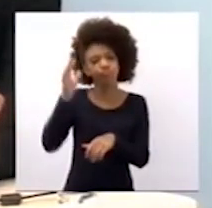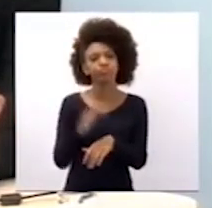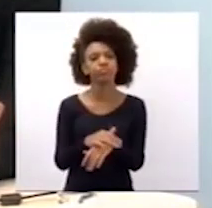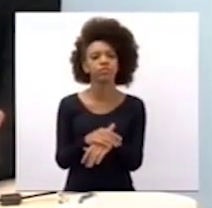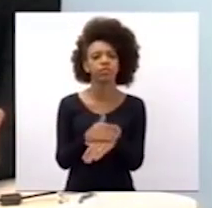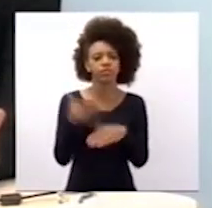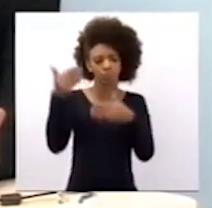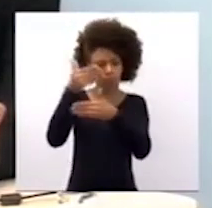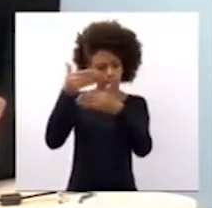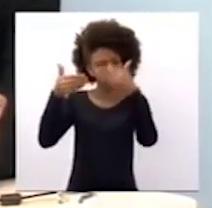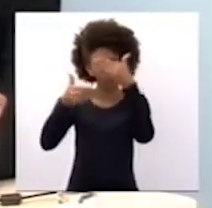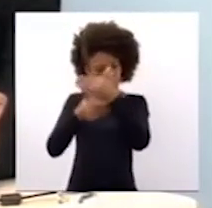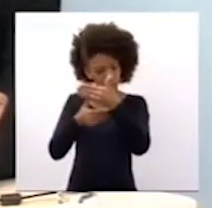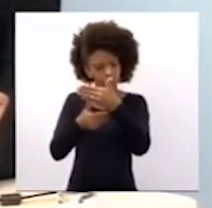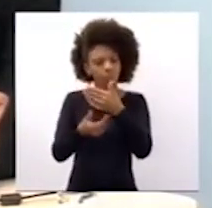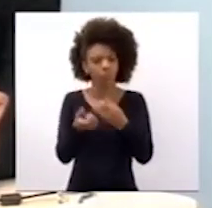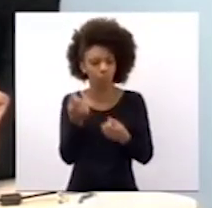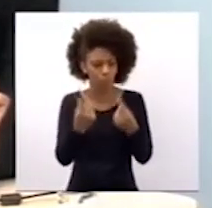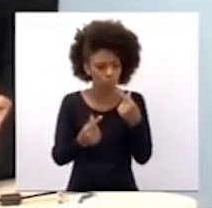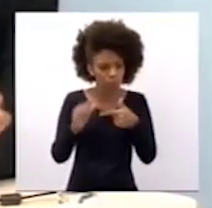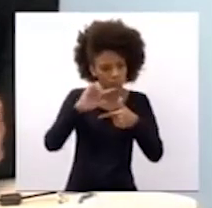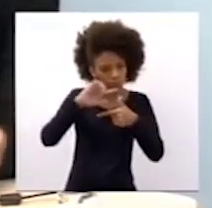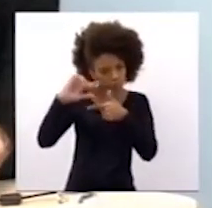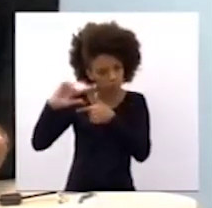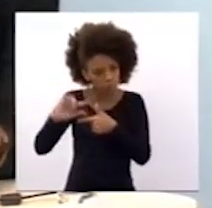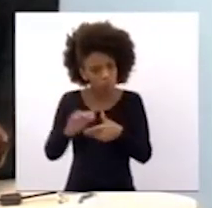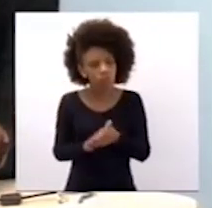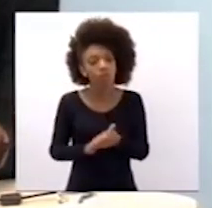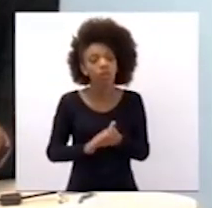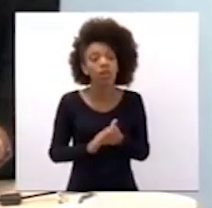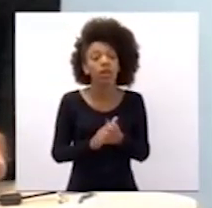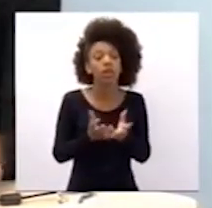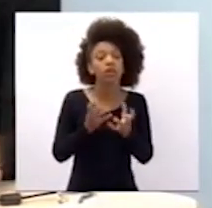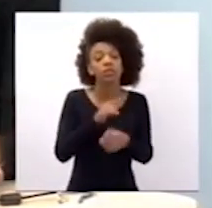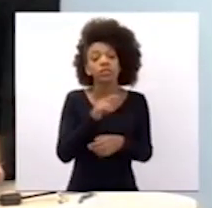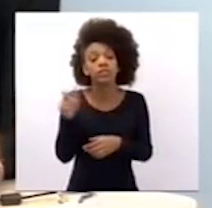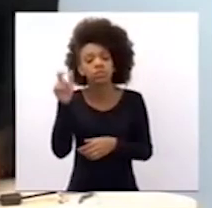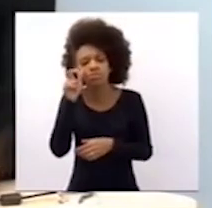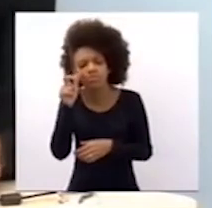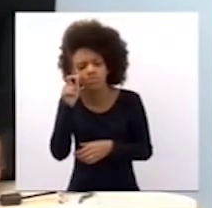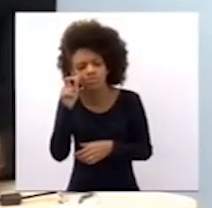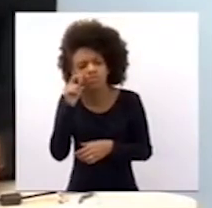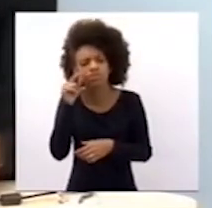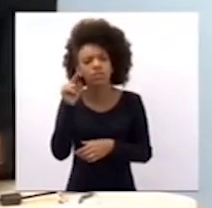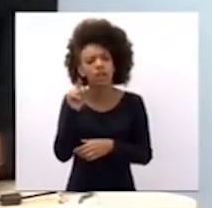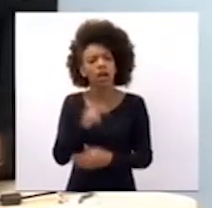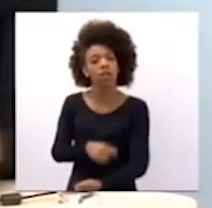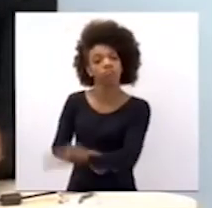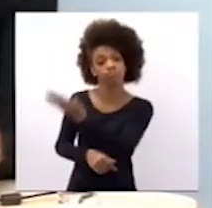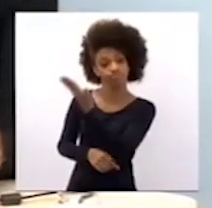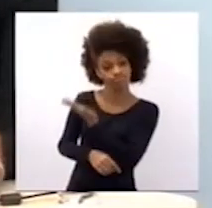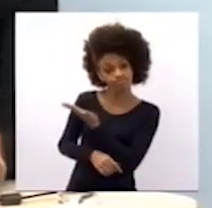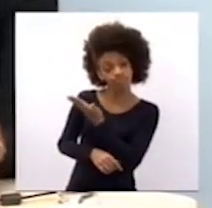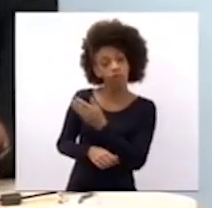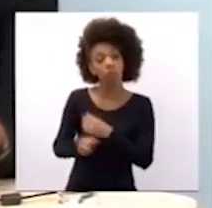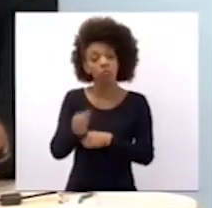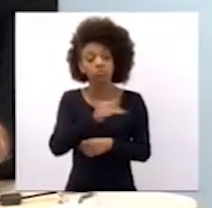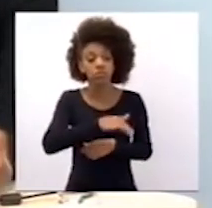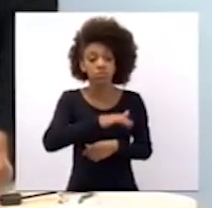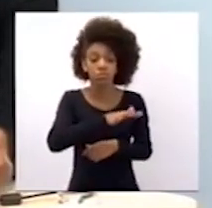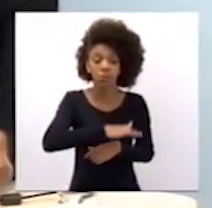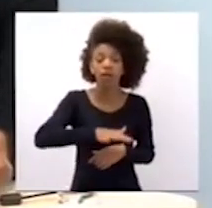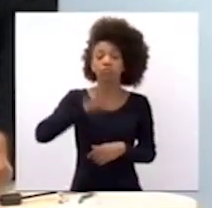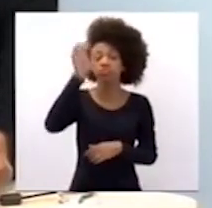passar algumas imagens e a gente deseja que vocês observem nessas imagens aí os espaços de aprendizagem que